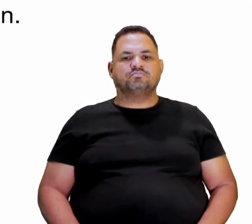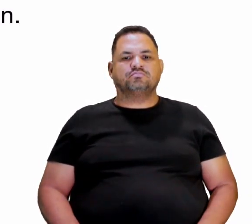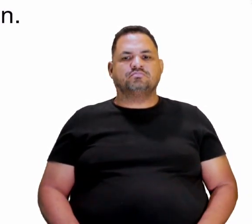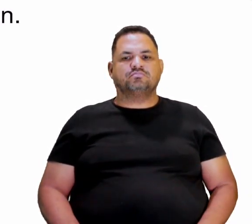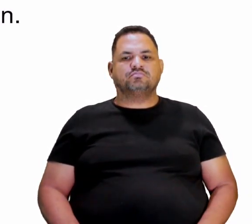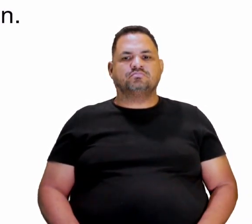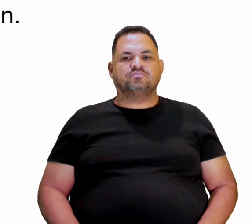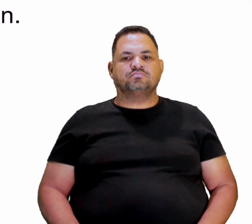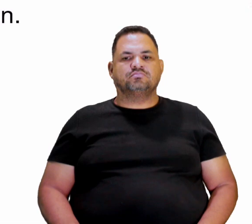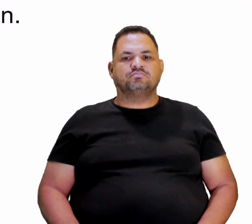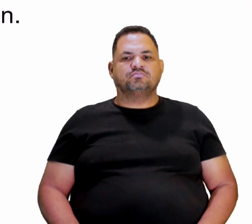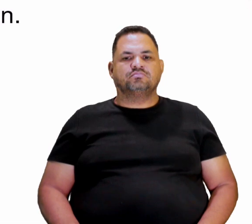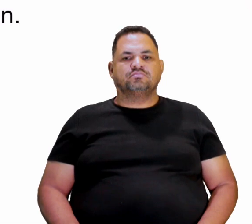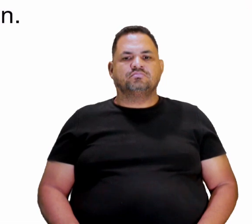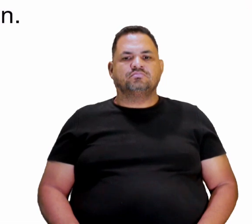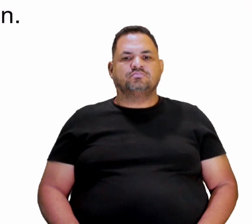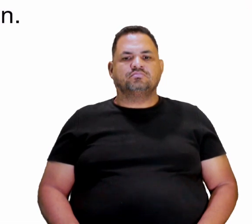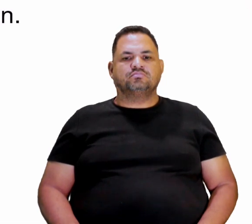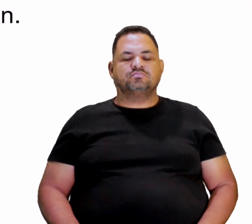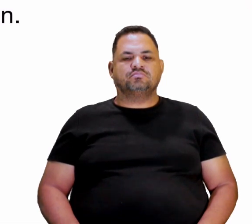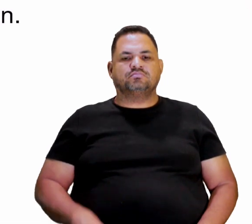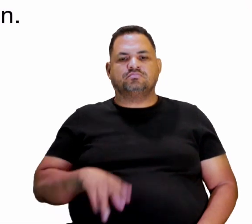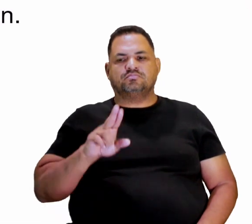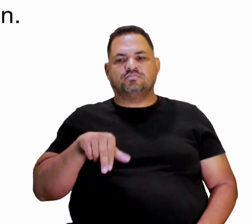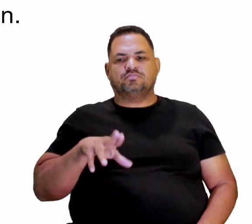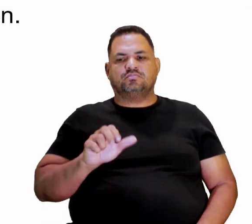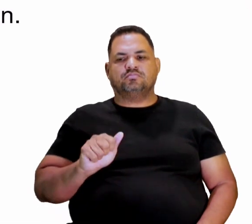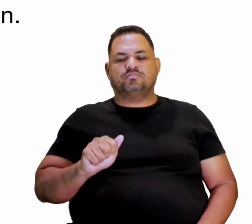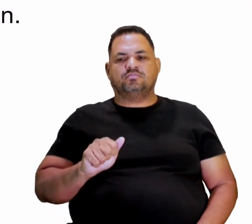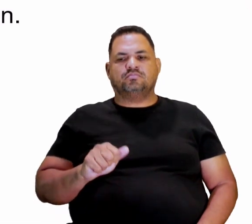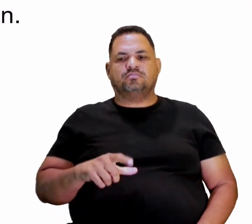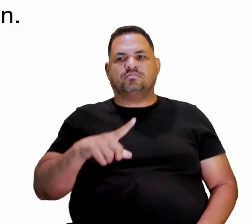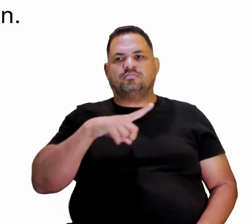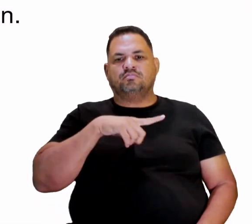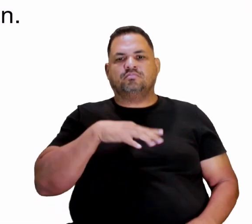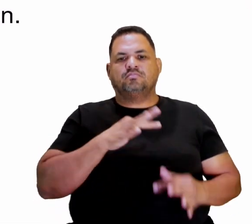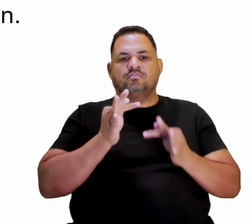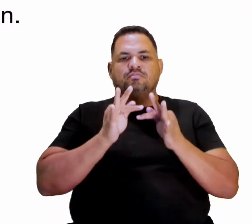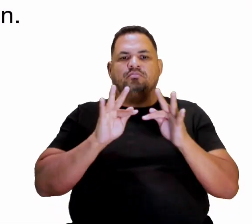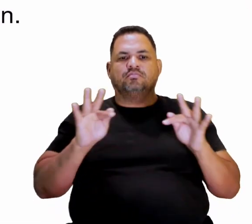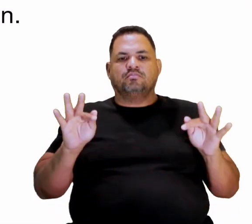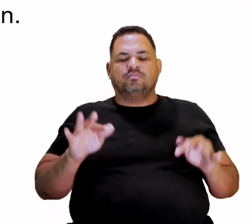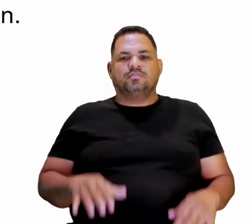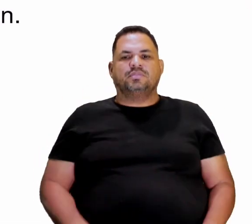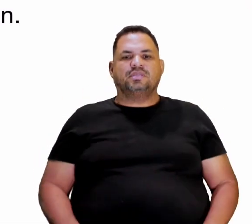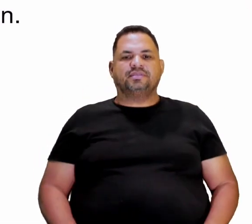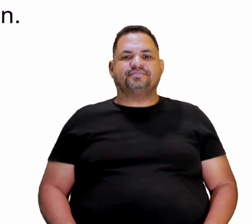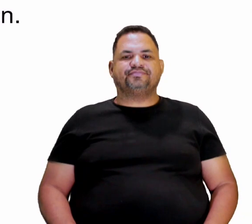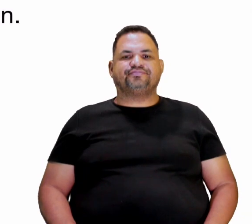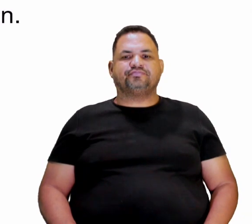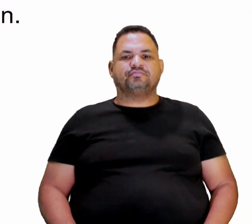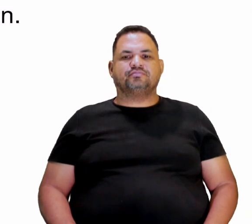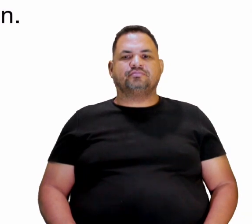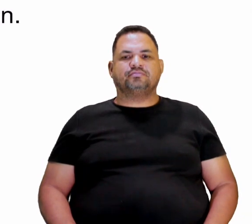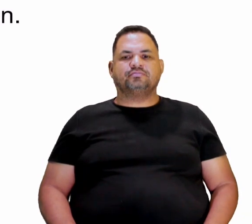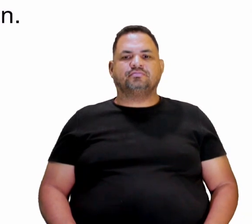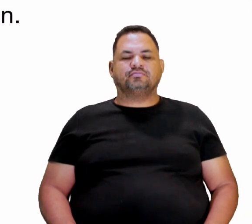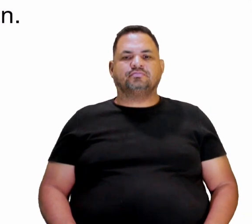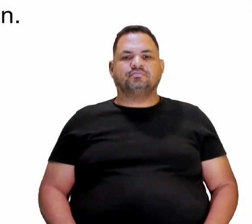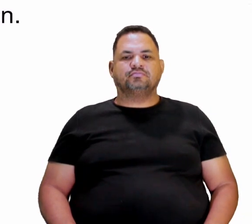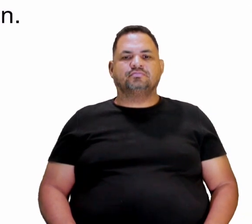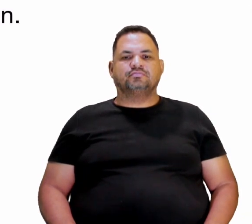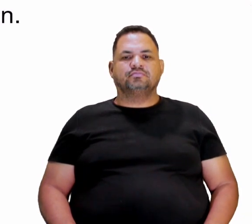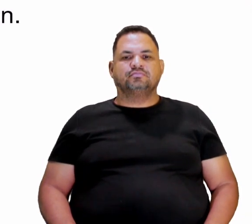não. Never, nunca. Então temos as frases agora. I always travel on